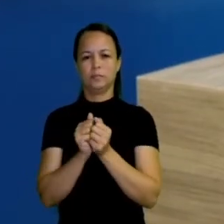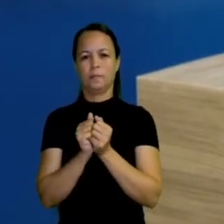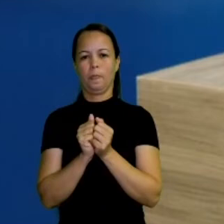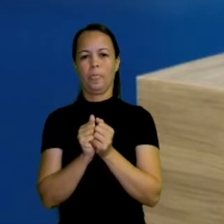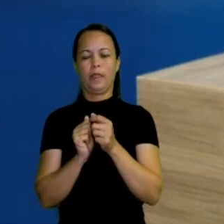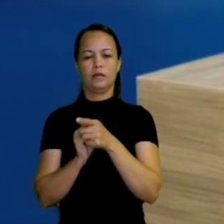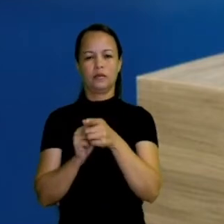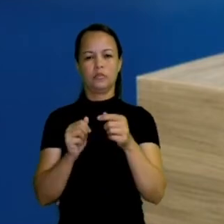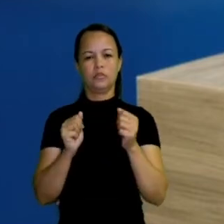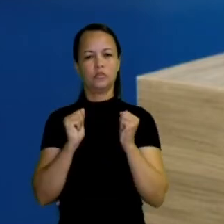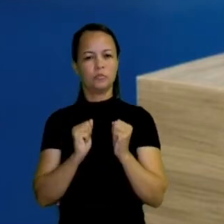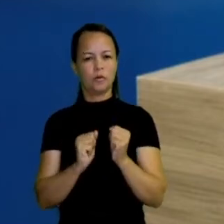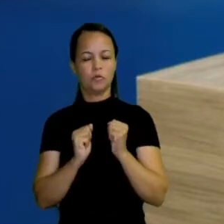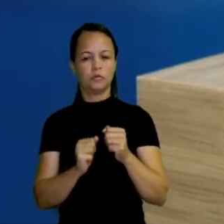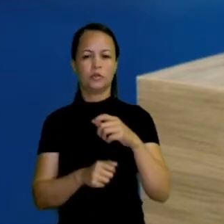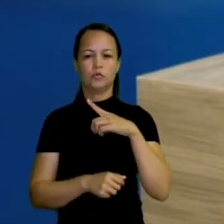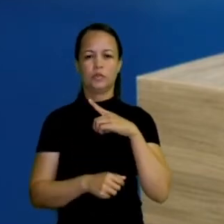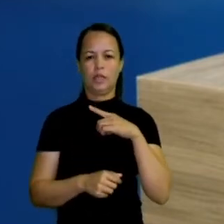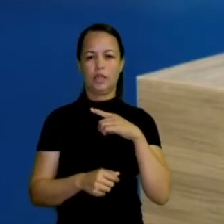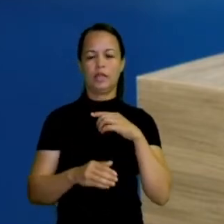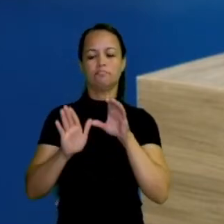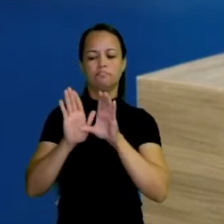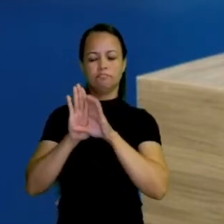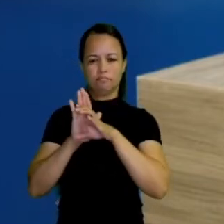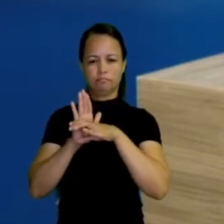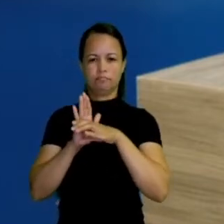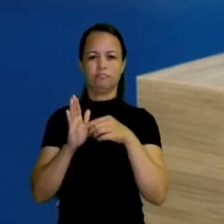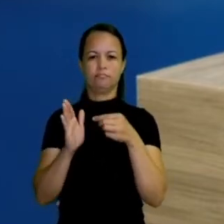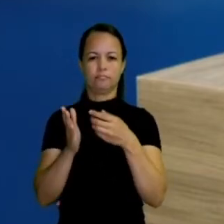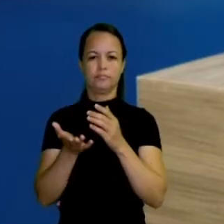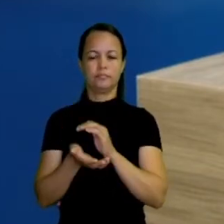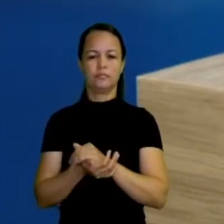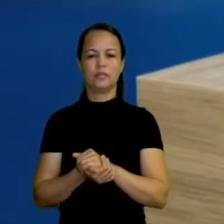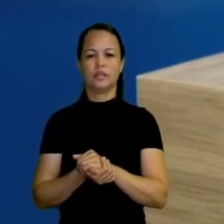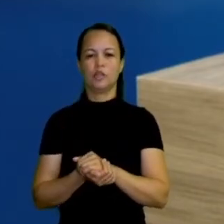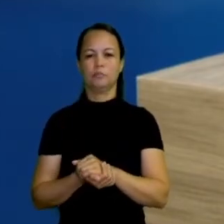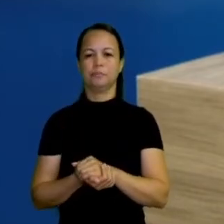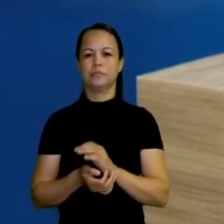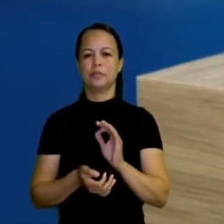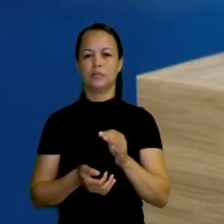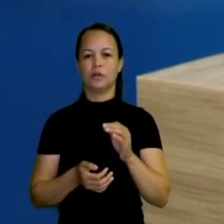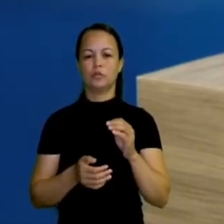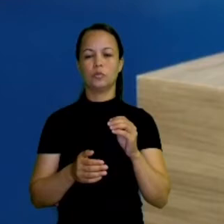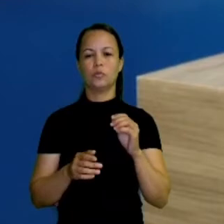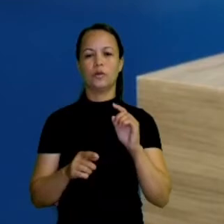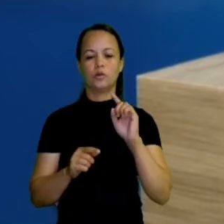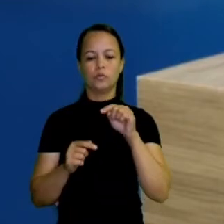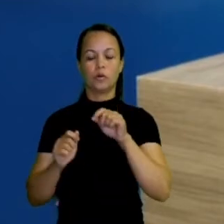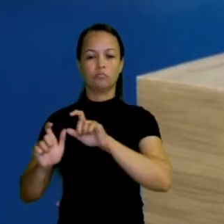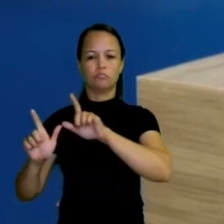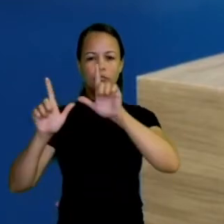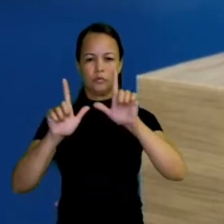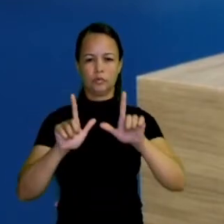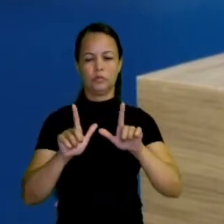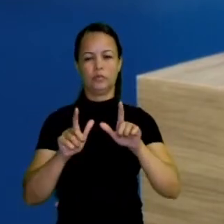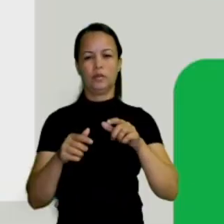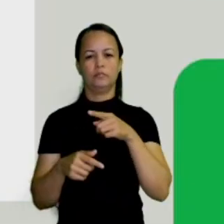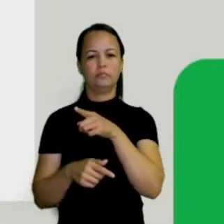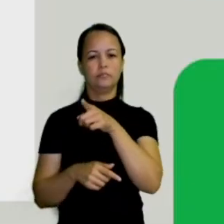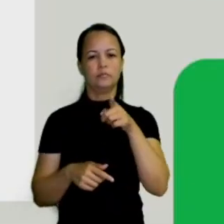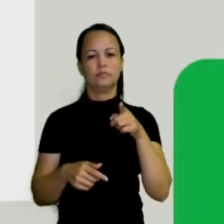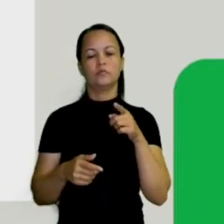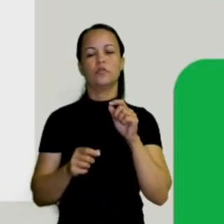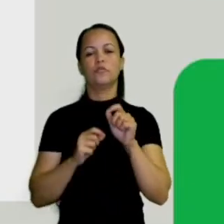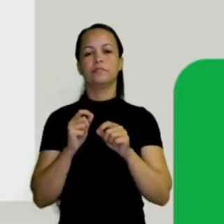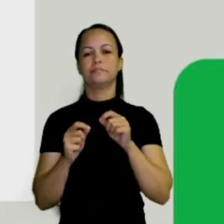possam ter mais uma vez esse conceito, certo? E no nosso próximo slide vocês vão ver aí, vou